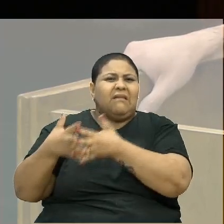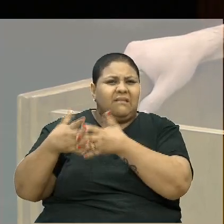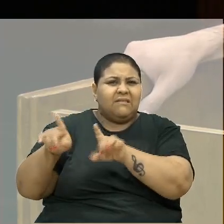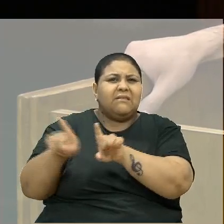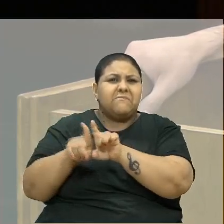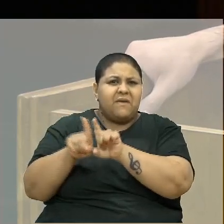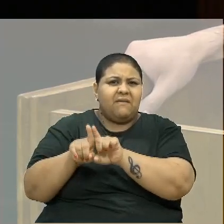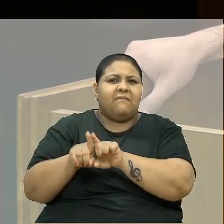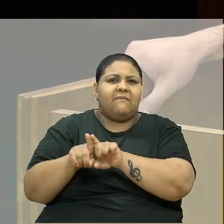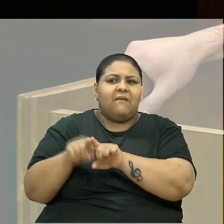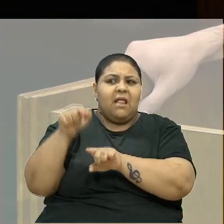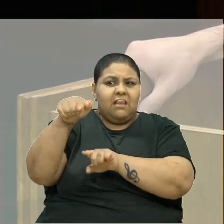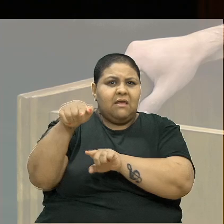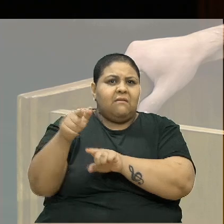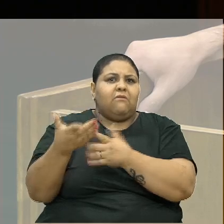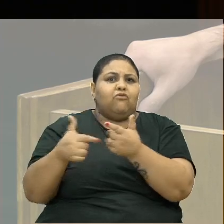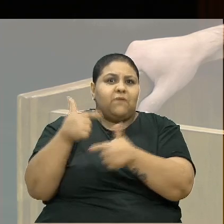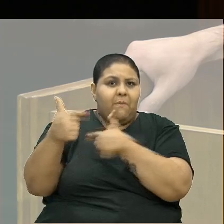nesses momentos.